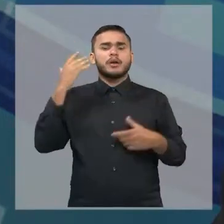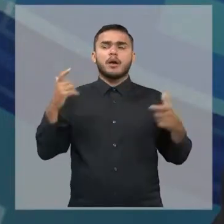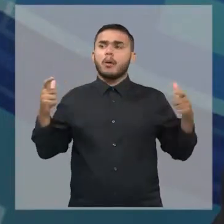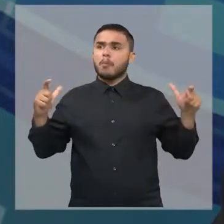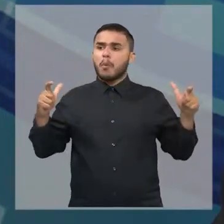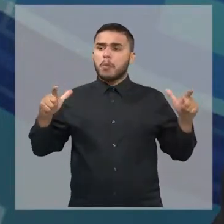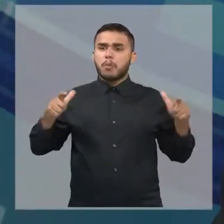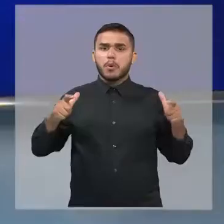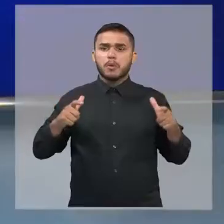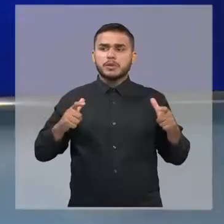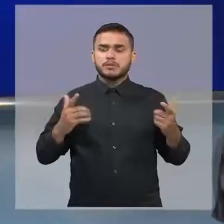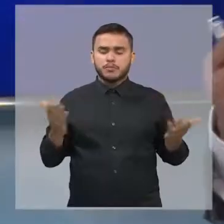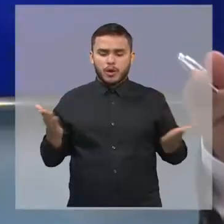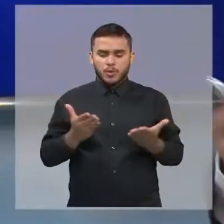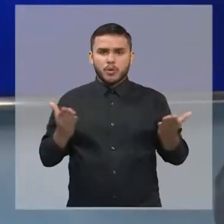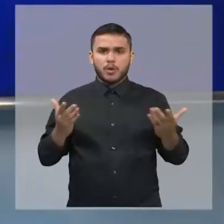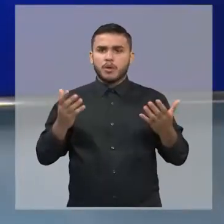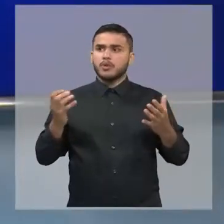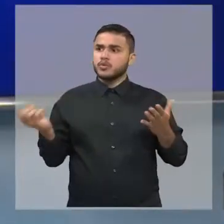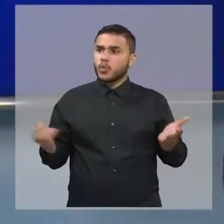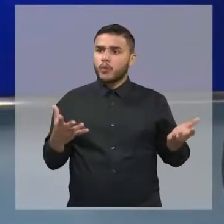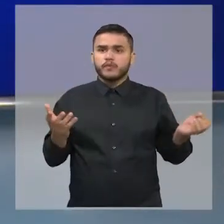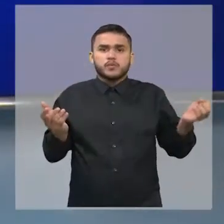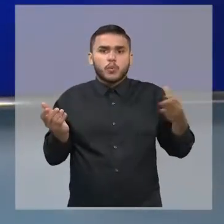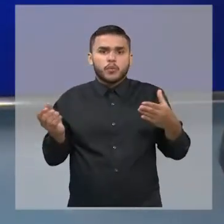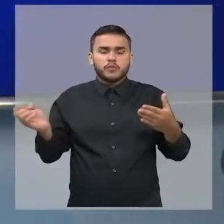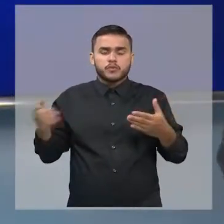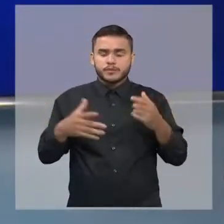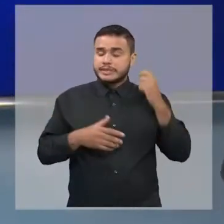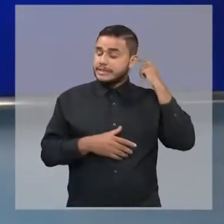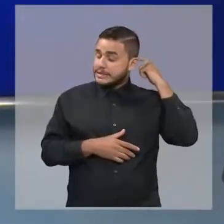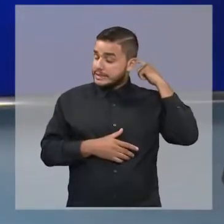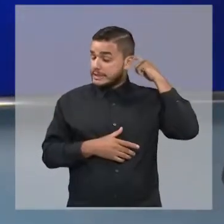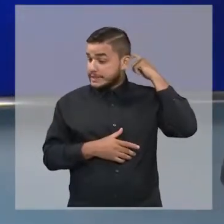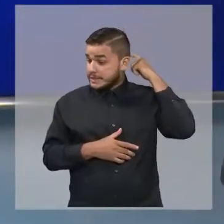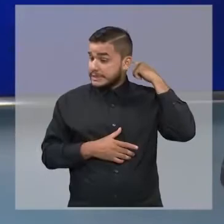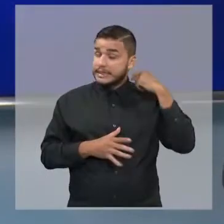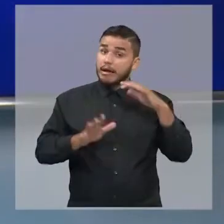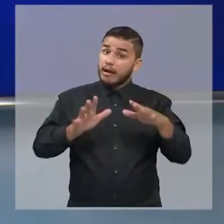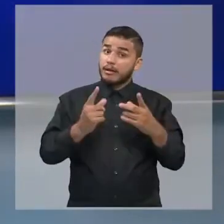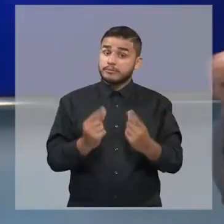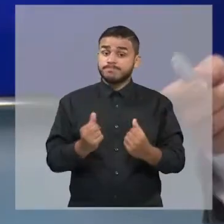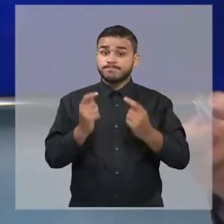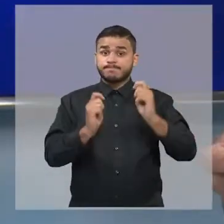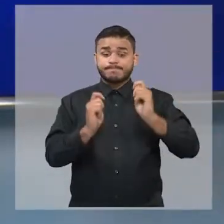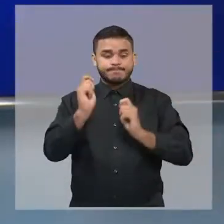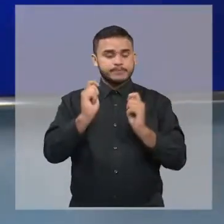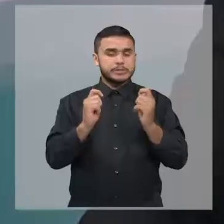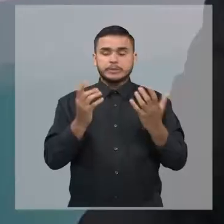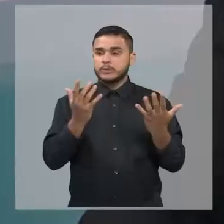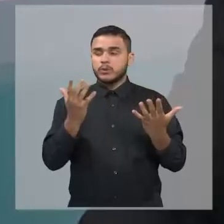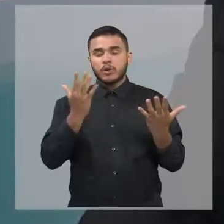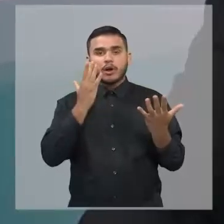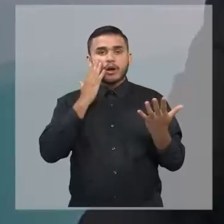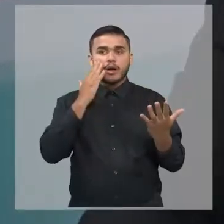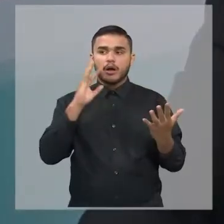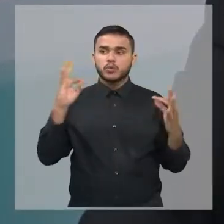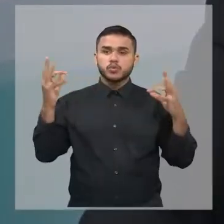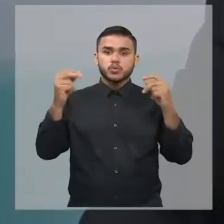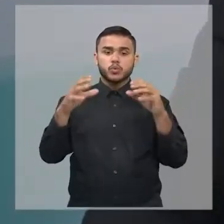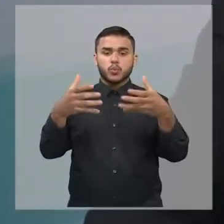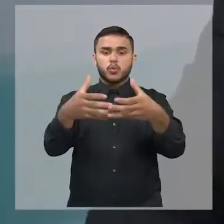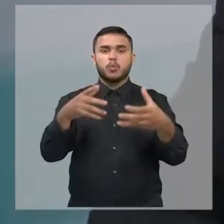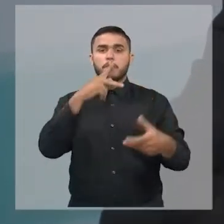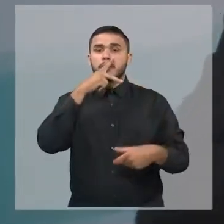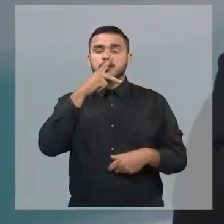portanto, deixando o governo numa situação tanto quanto difícil da sua própria base, já que o Centrão não concordou com isso. Eu queria colocar,